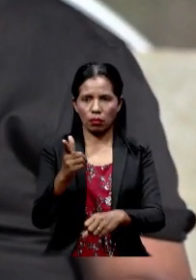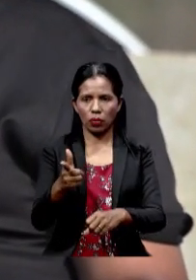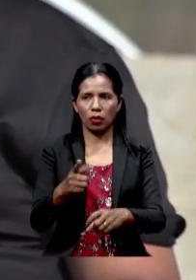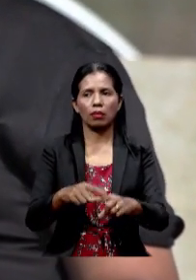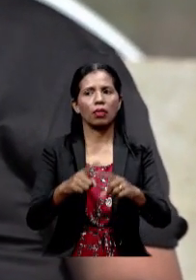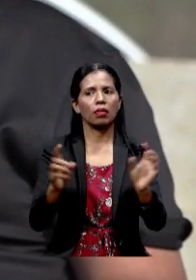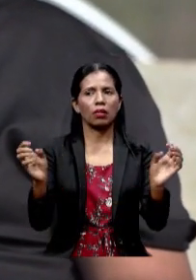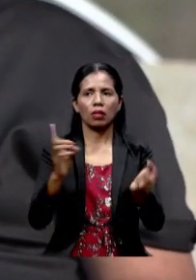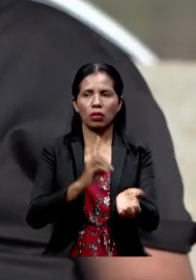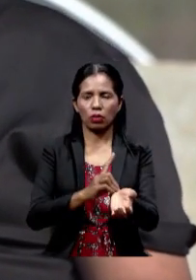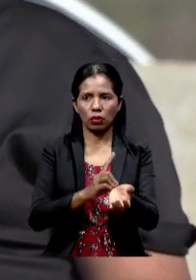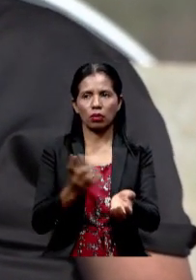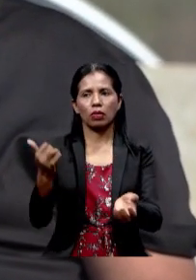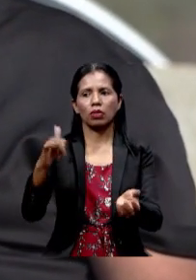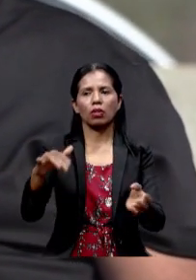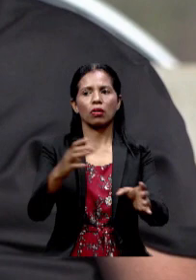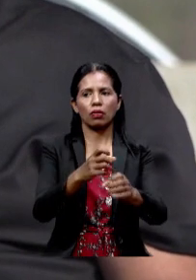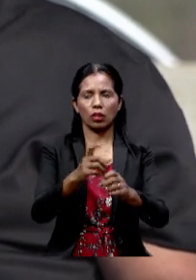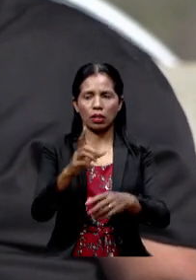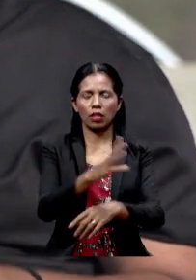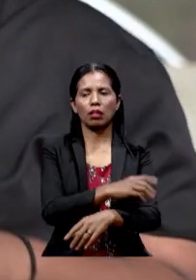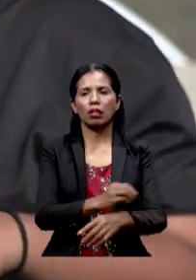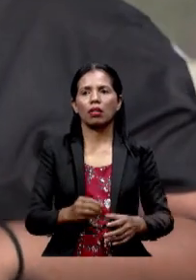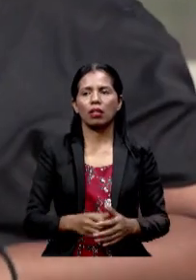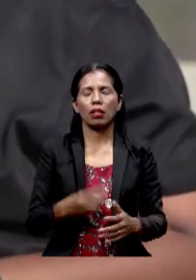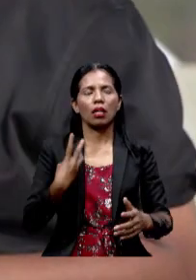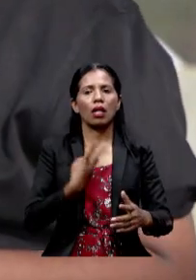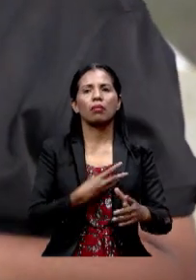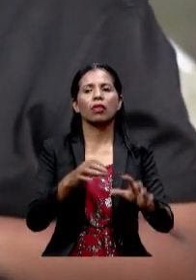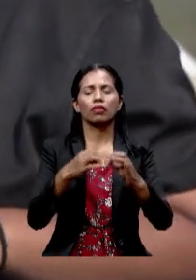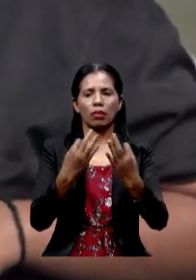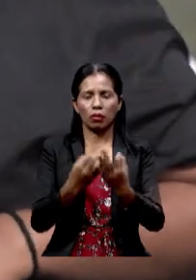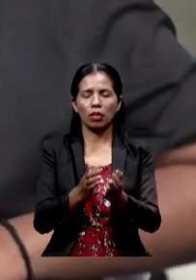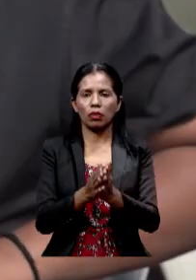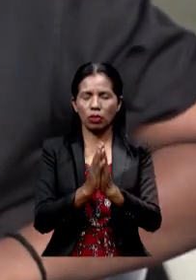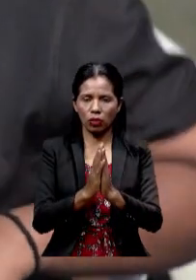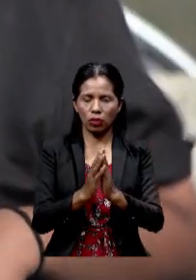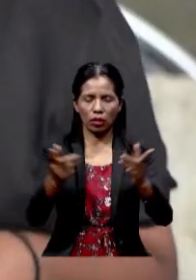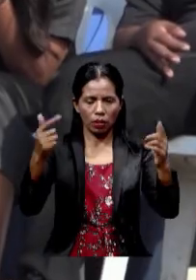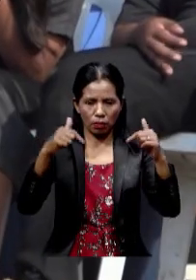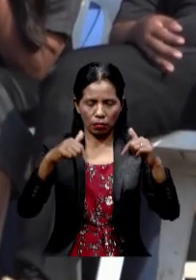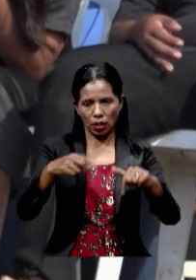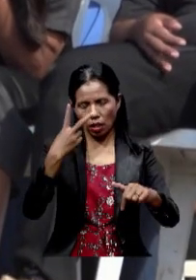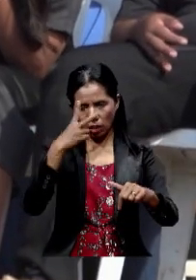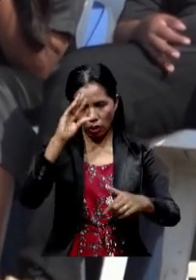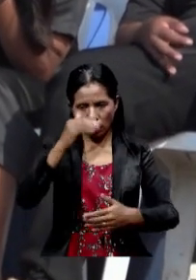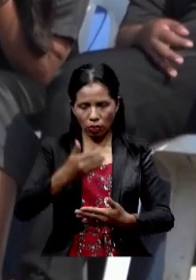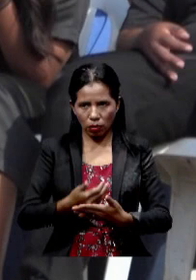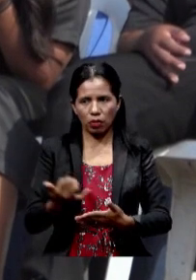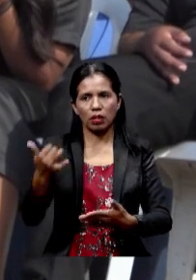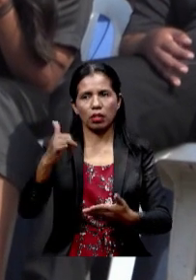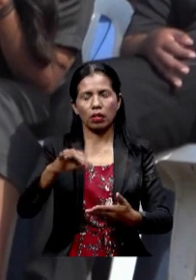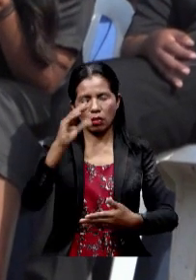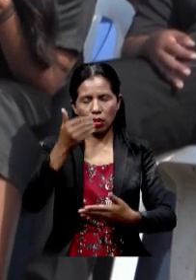E doutor Sira Renovamos Fotilima la consegue. Então, a minha família russo, de aqui minha filha, ne hare tene oan ser lá, então ne oan ser mesa